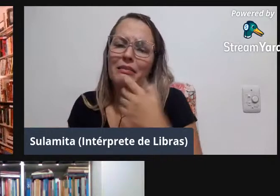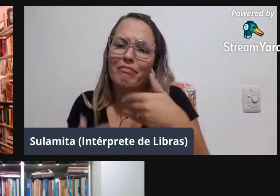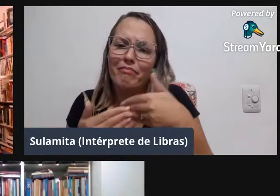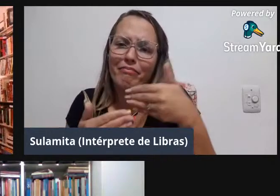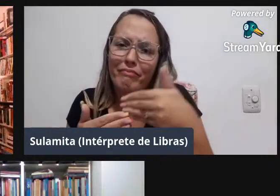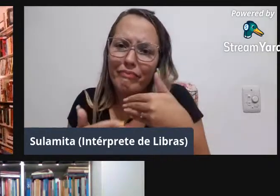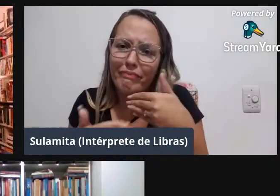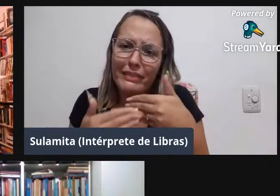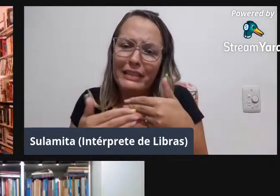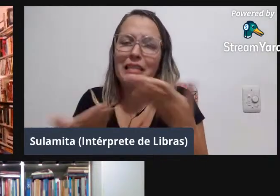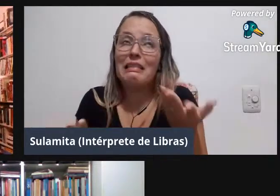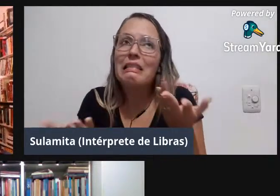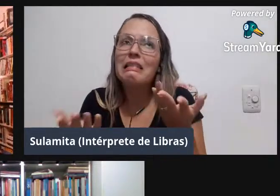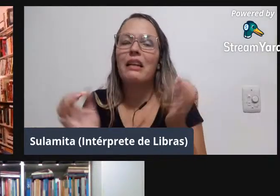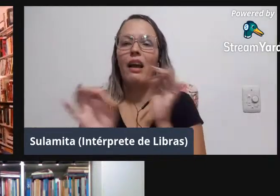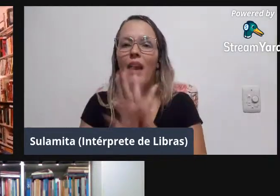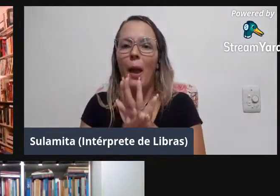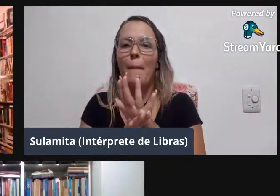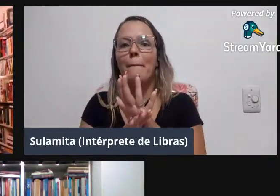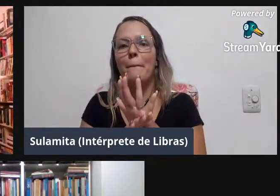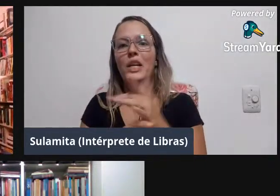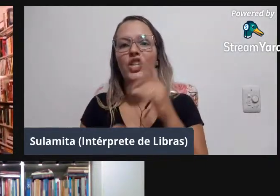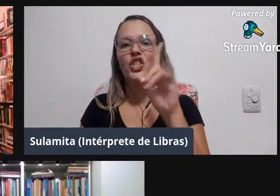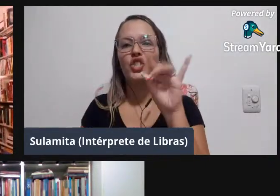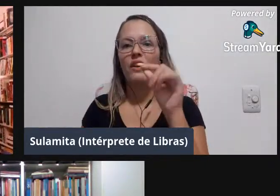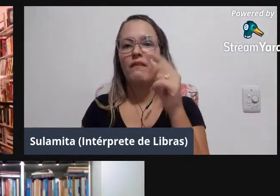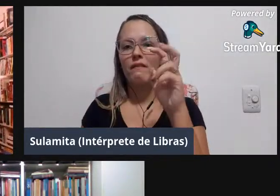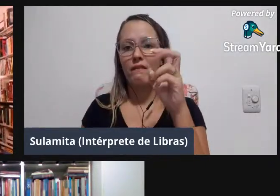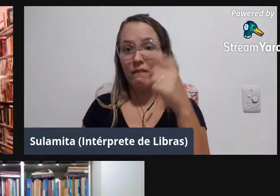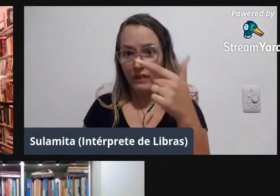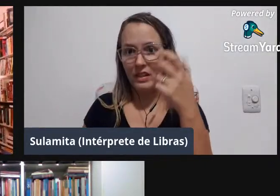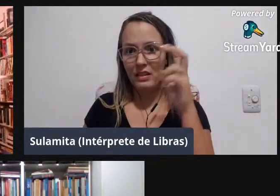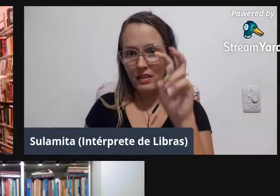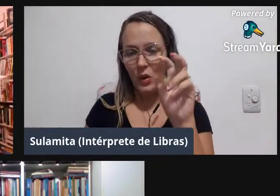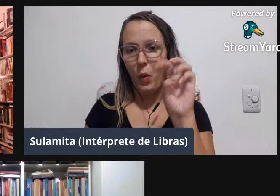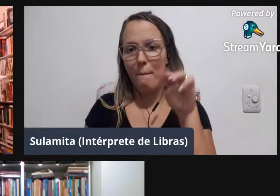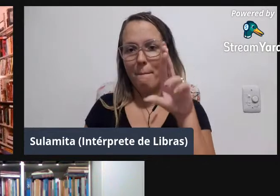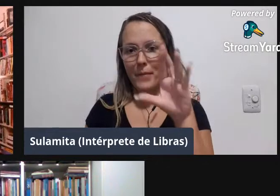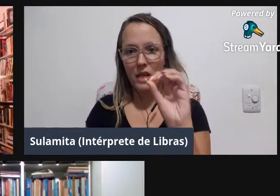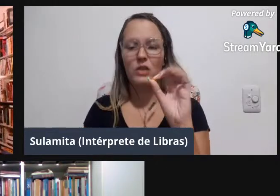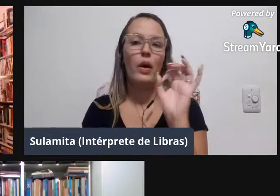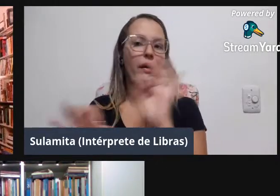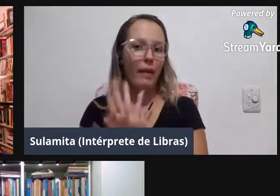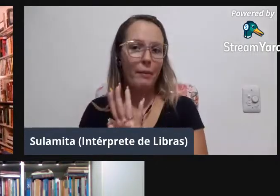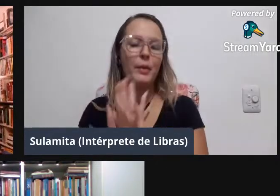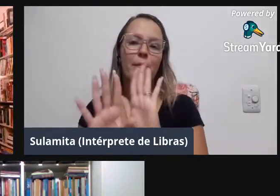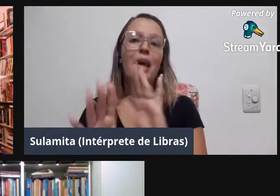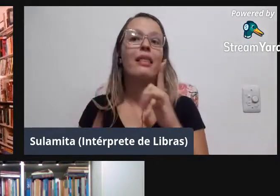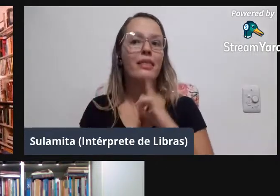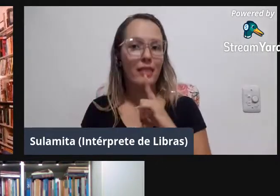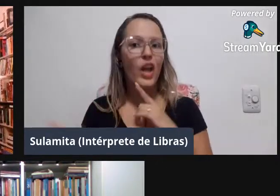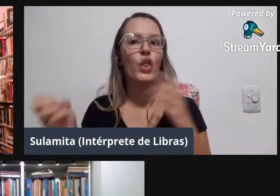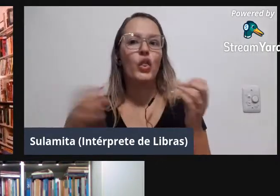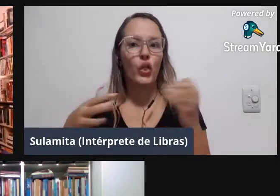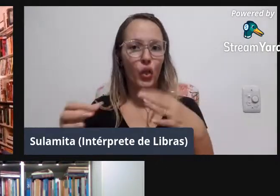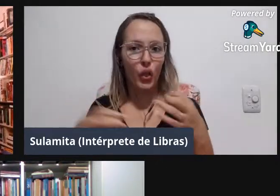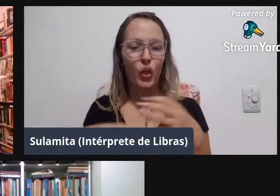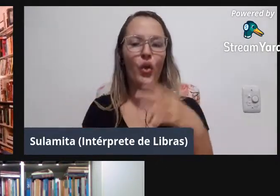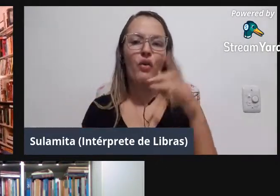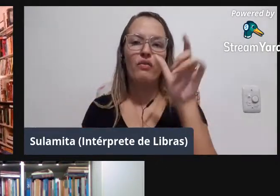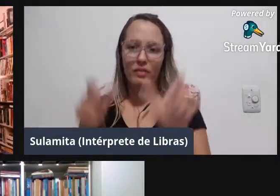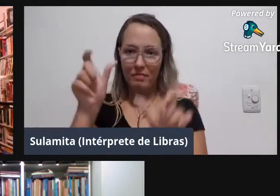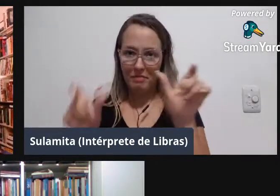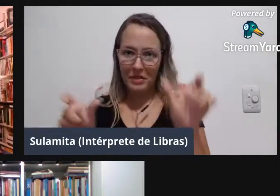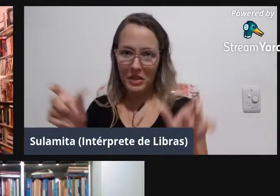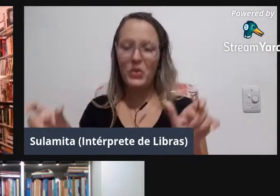vem, acaba no dia 25 de março, se eu não estiver errado. Mas já tem novas colegas que vão fazer nesse novo, né, padrão que a